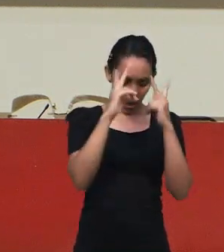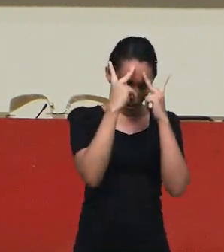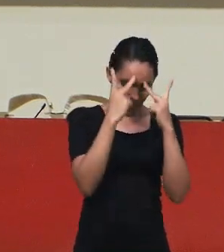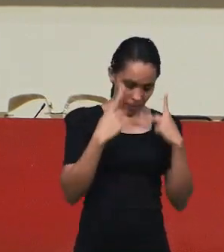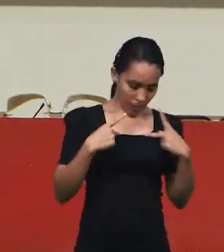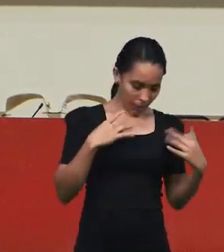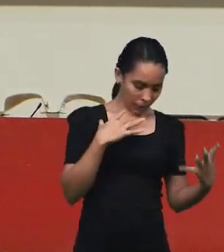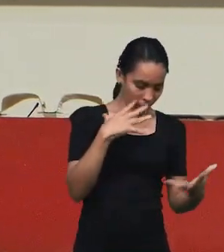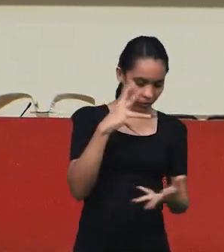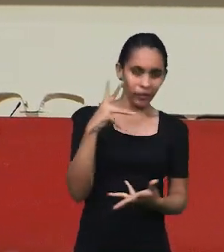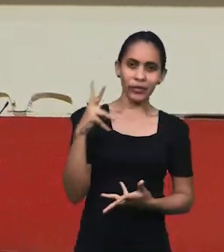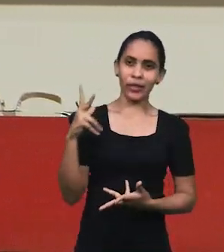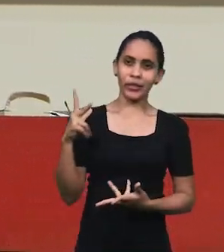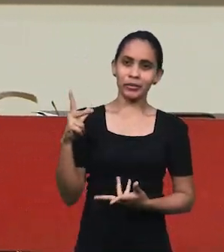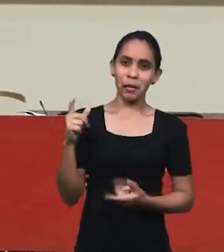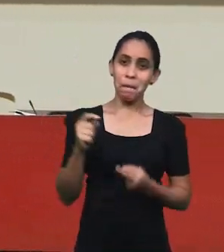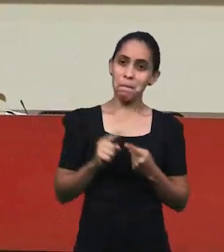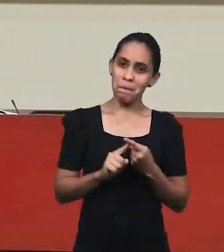E o homem estava na terra.